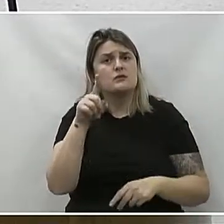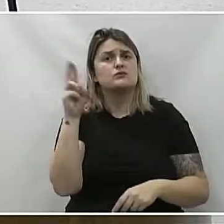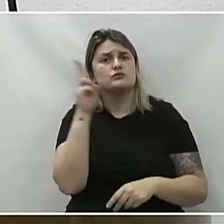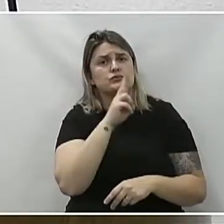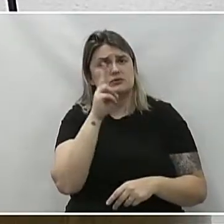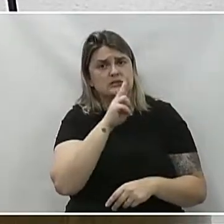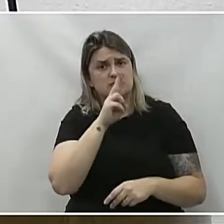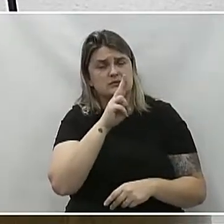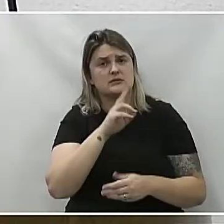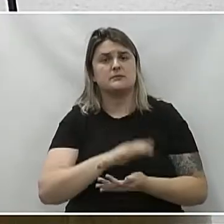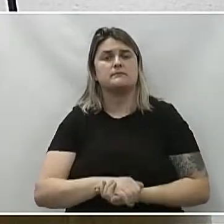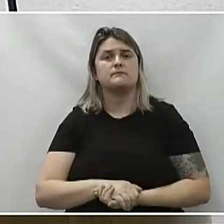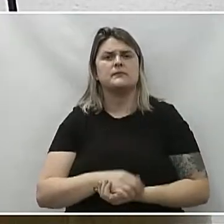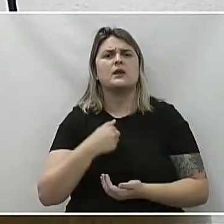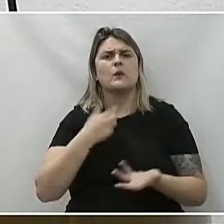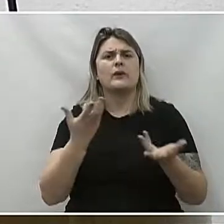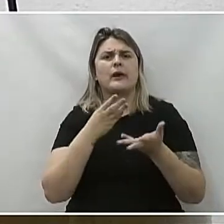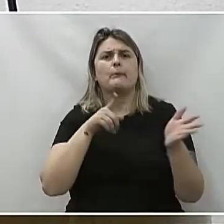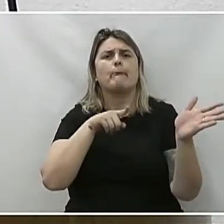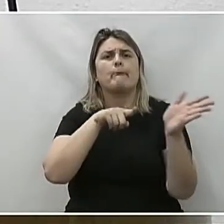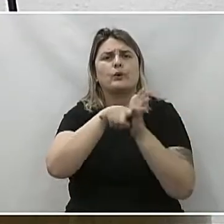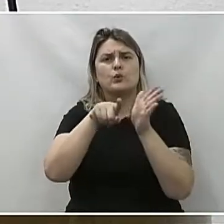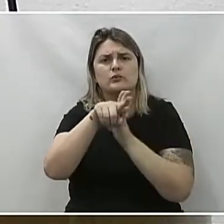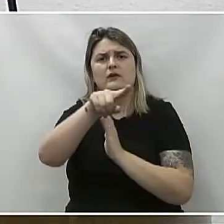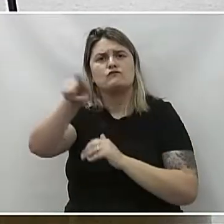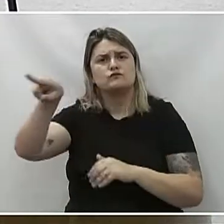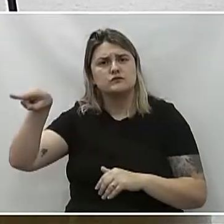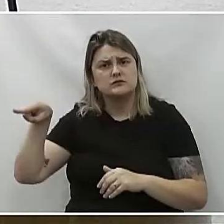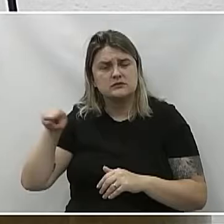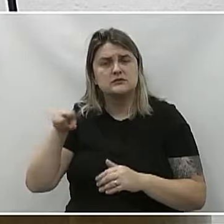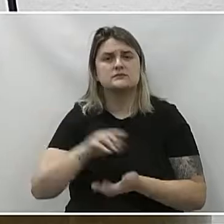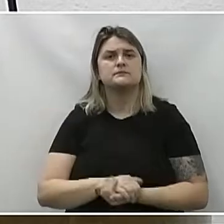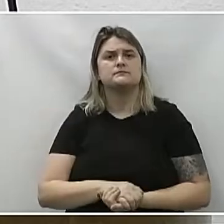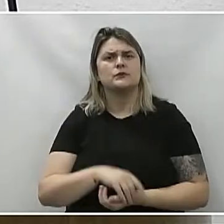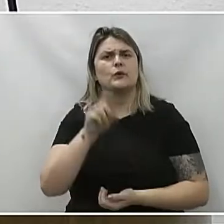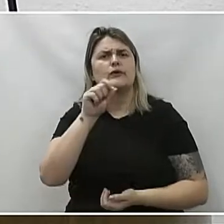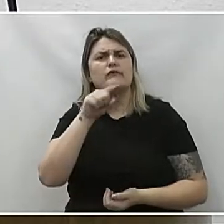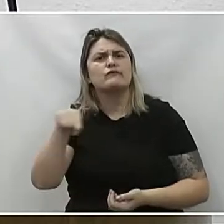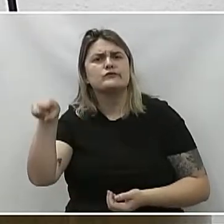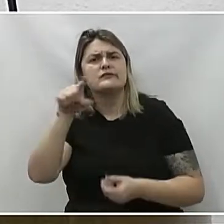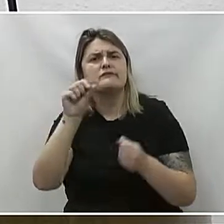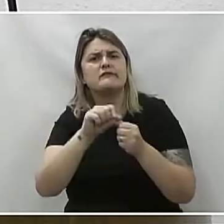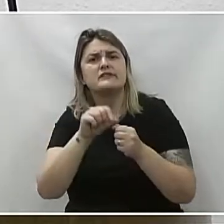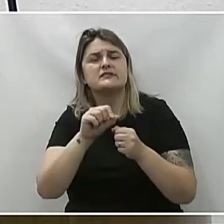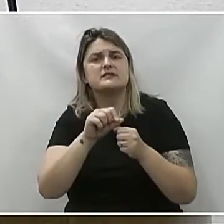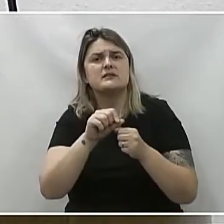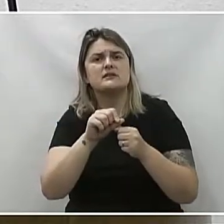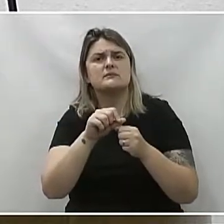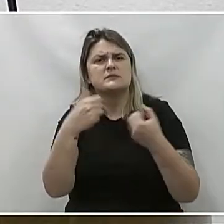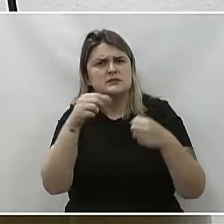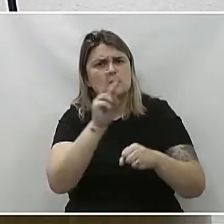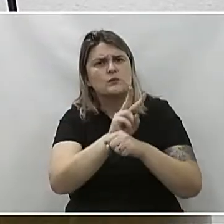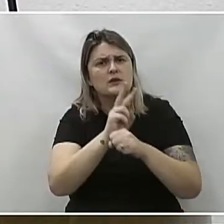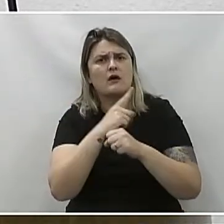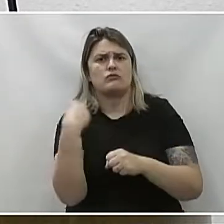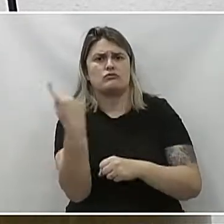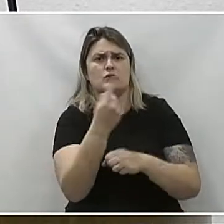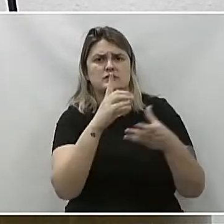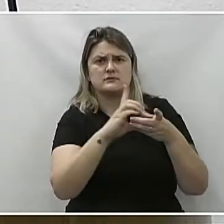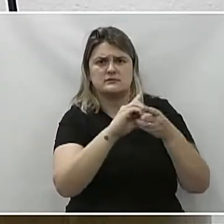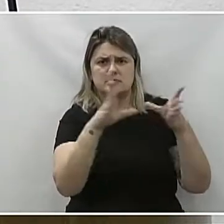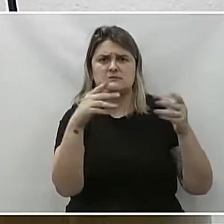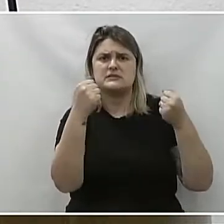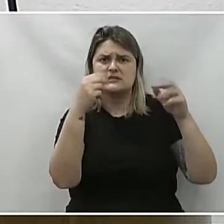pós-eleições. Então, eu deixo aqui a pergunta para vocês, nobres colegas. O que vocês vão fazer para defender a democracia? Respeitar